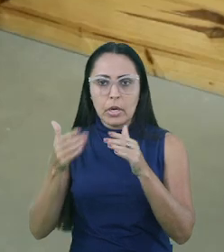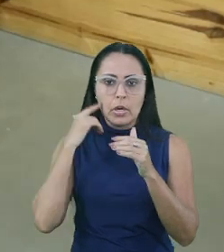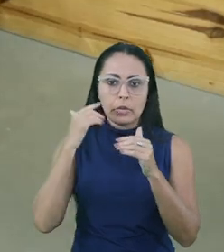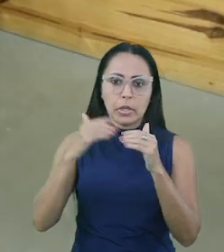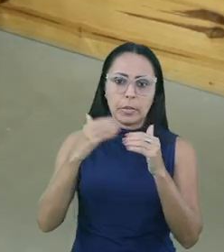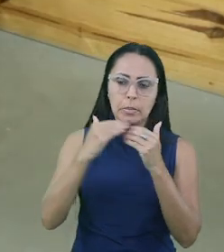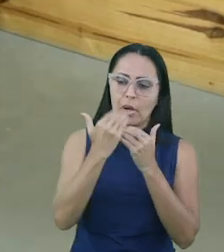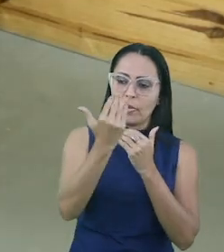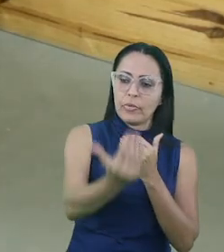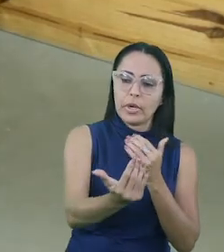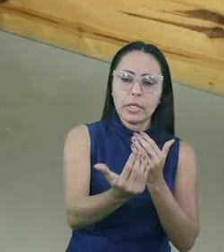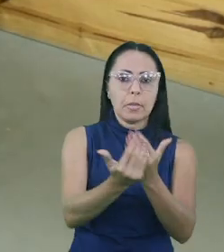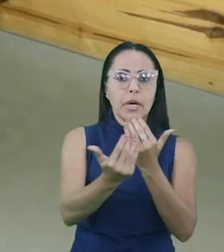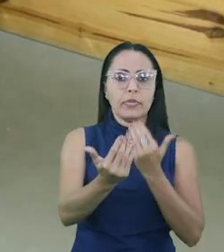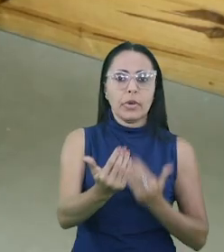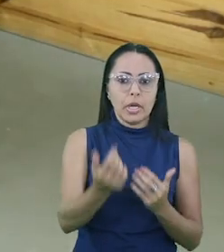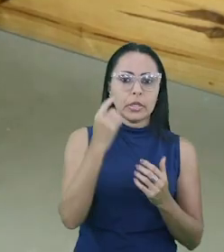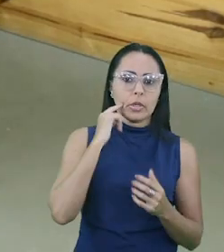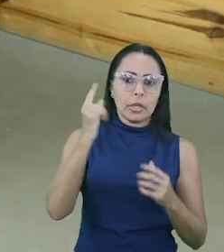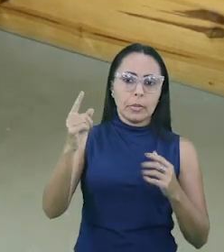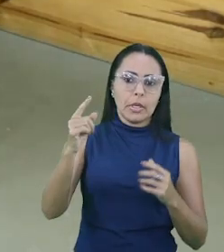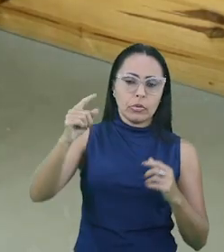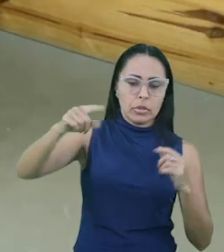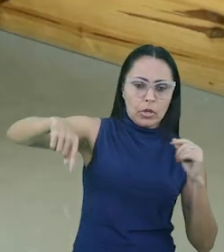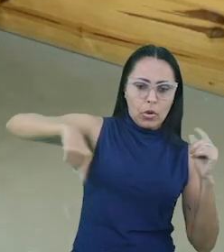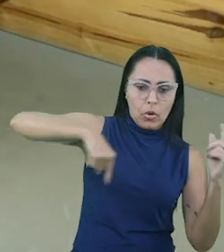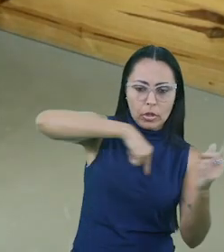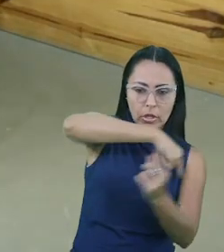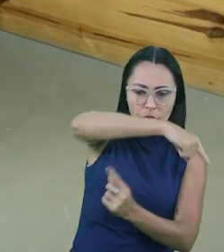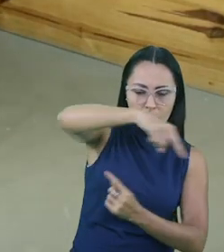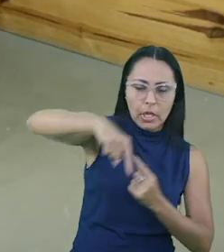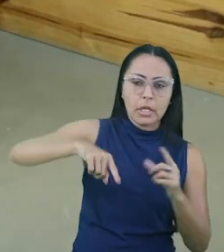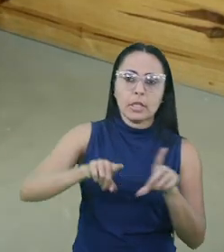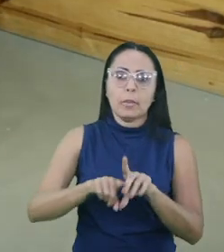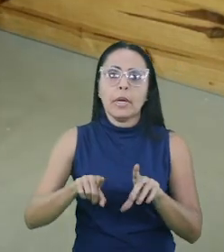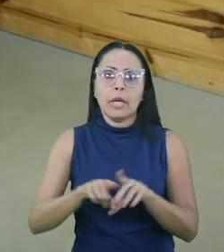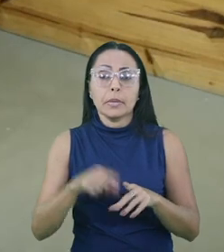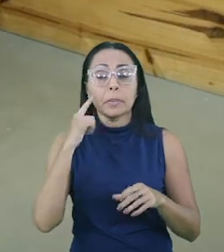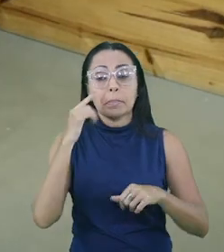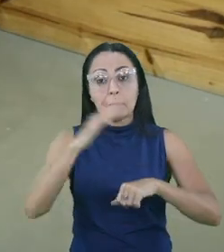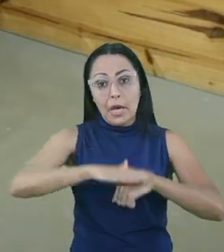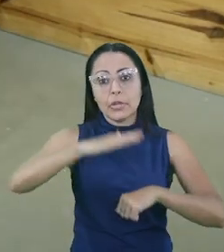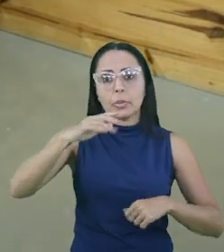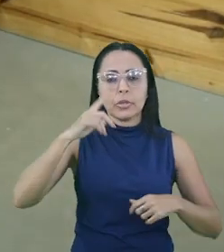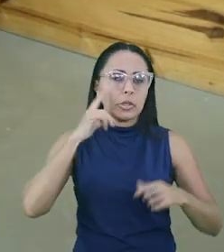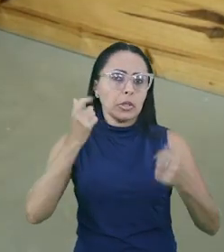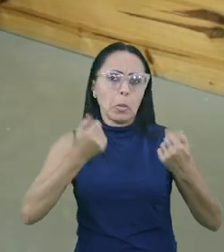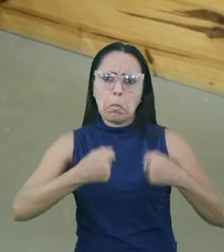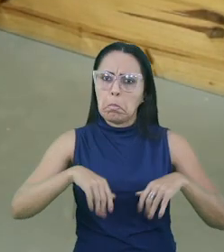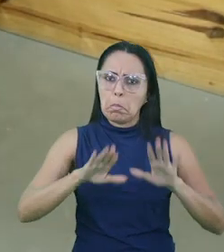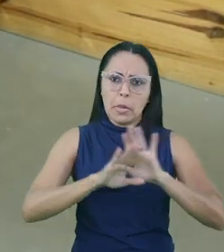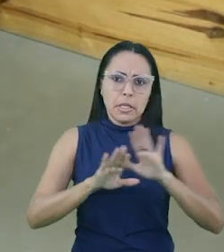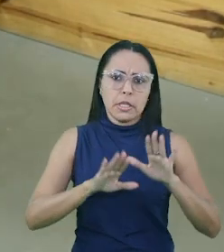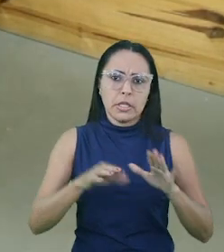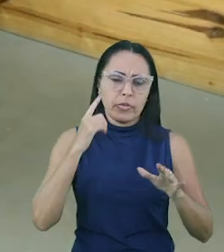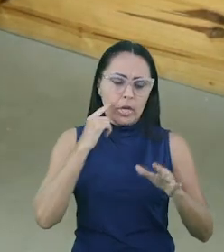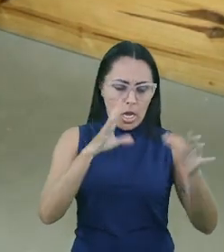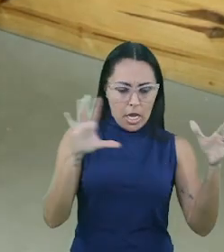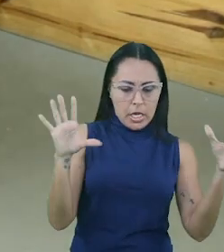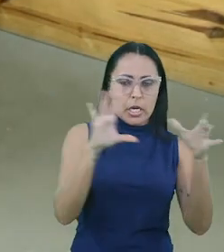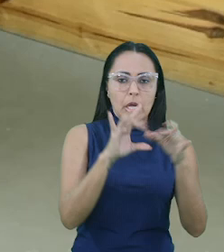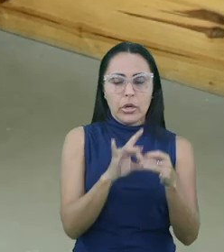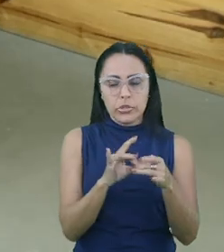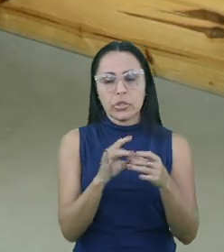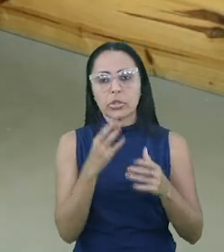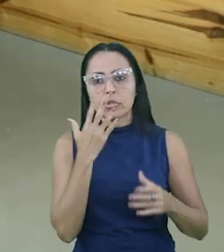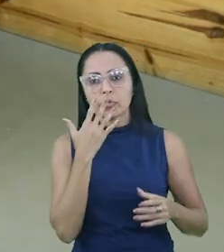trás e o controle de rotacionar. Isso garante que a gente tenha uma produção, inclusive, maior, porque a gente não precisa ficar encaixando as cores